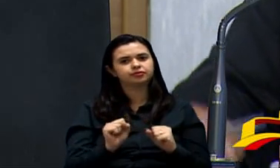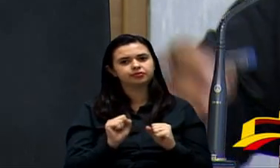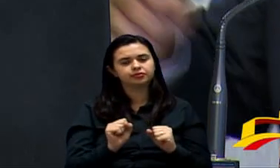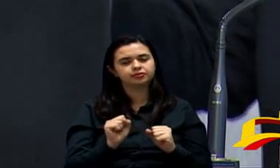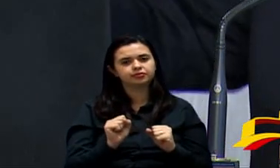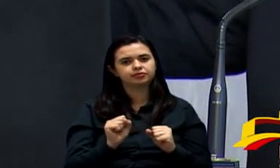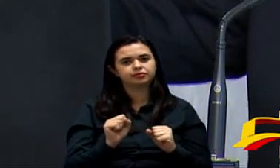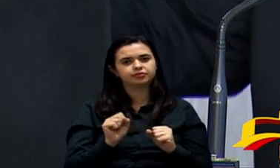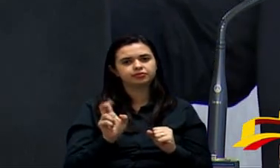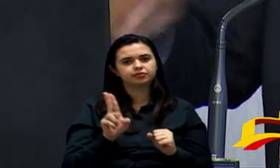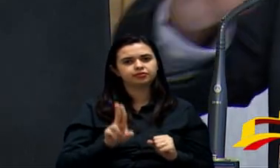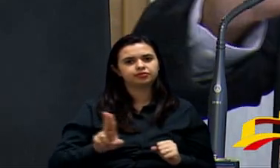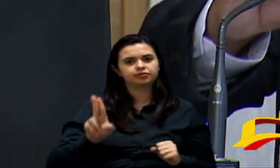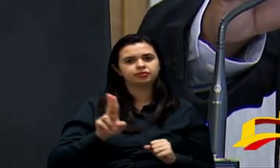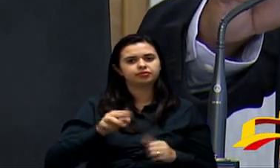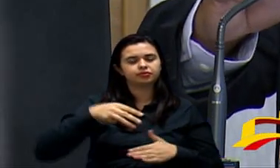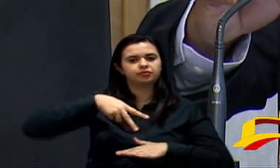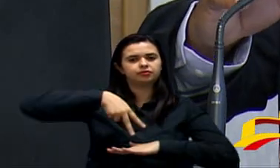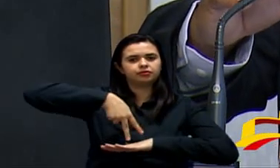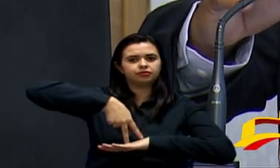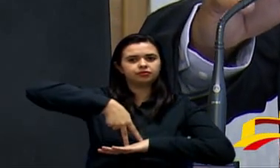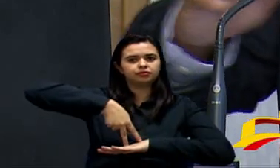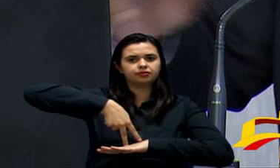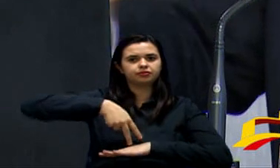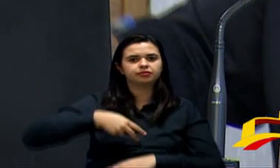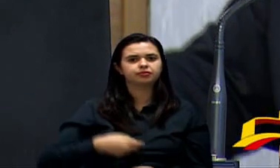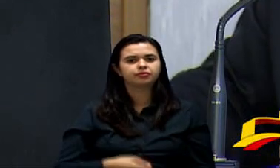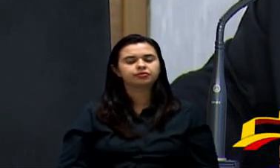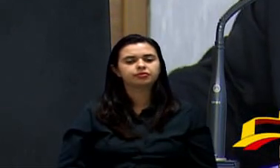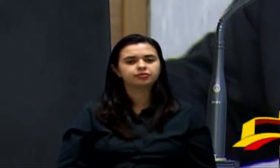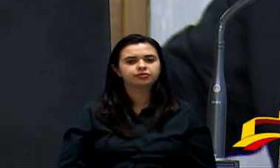a tribuna. Deixa eu pegar com o nosso secretário aqui, eu não sei como que está.